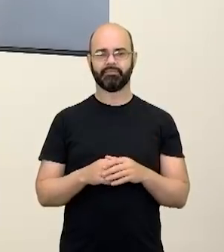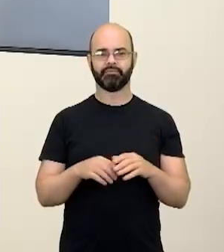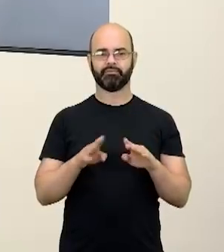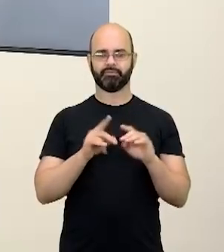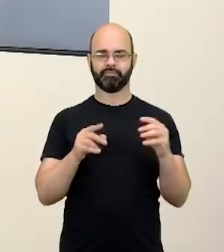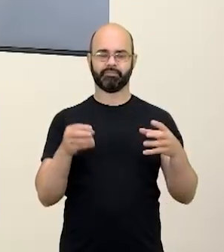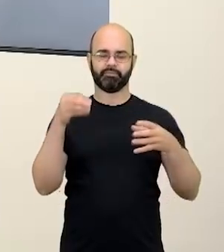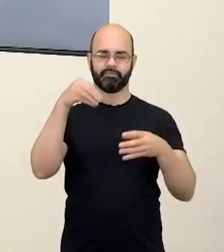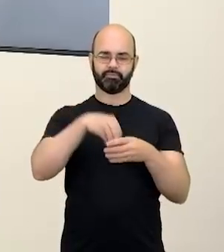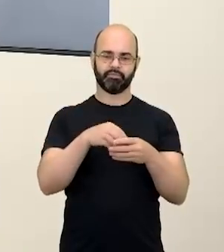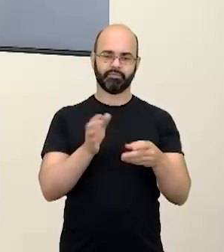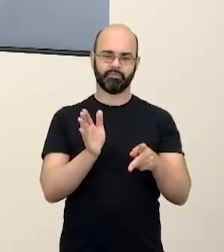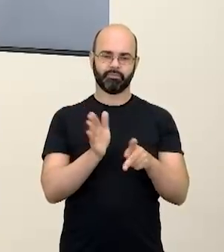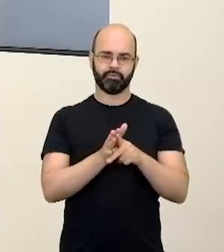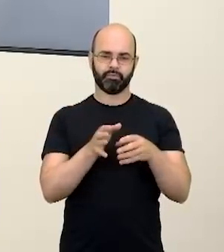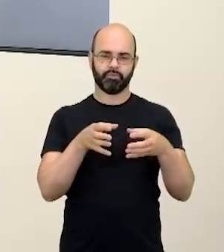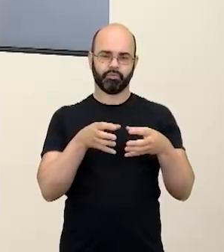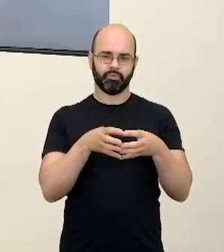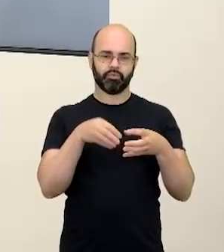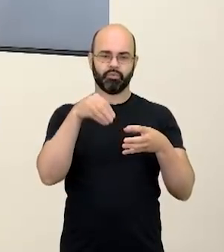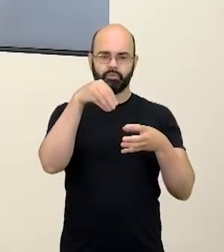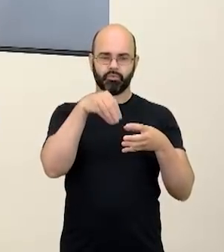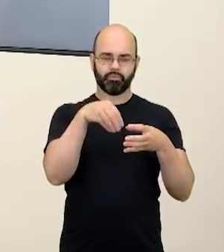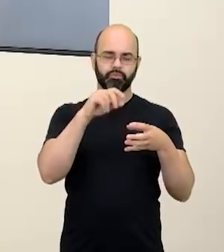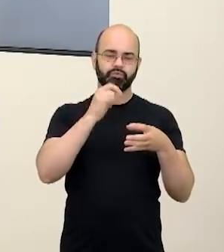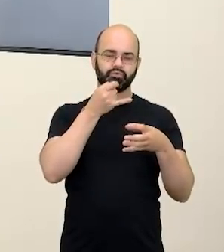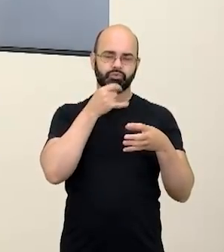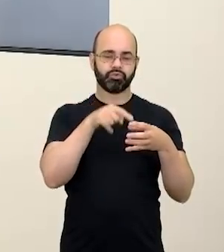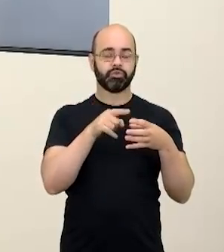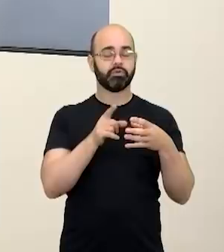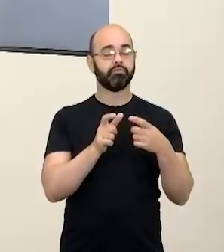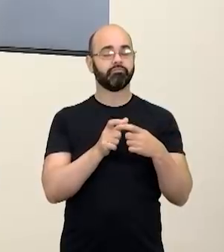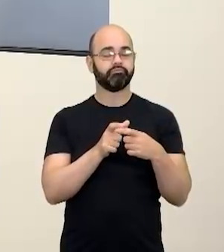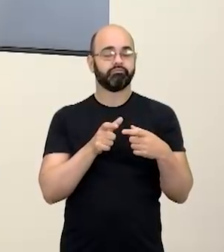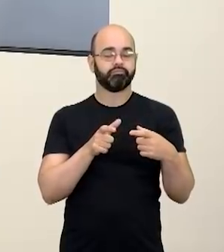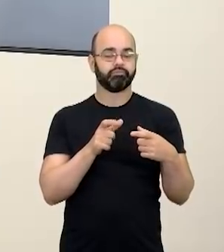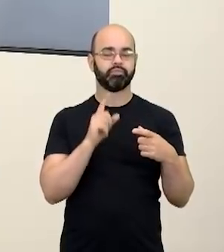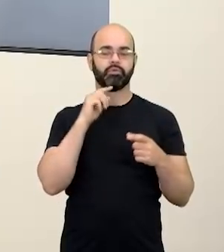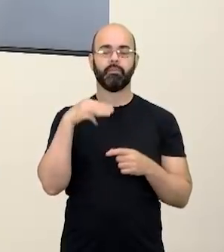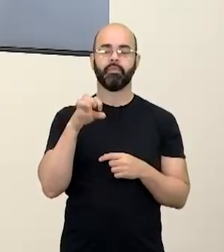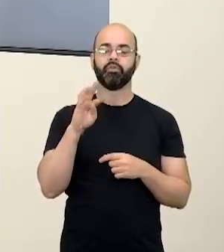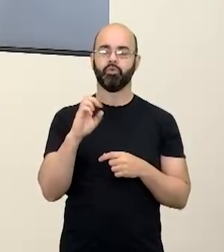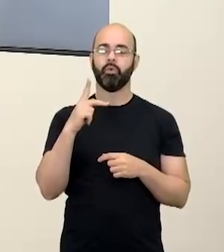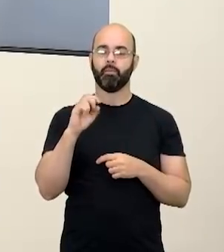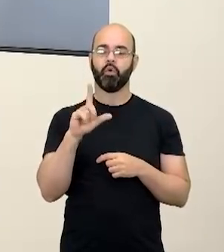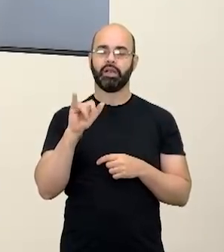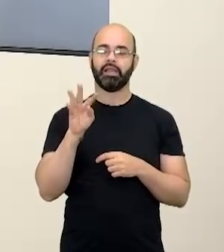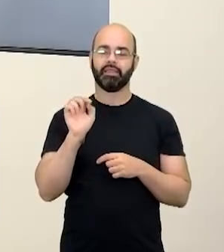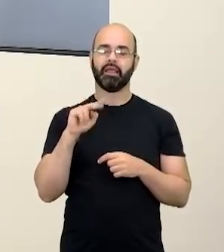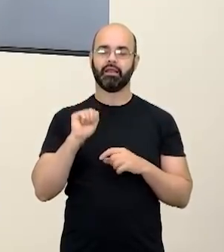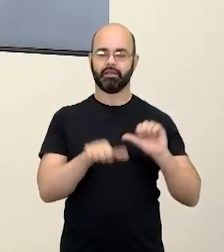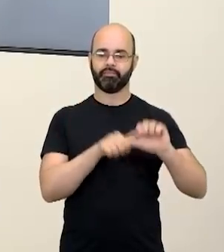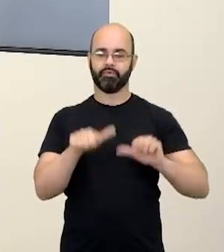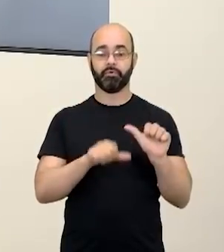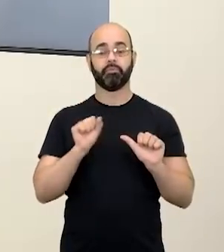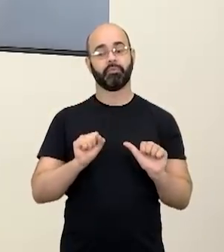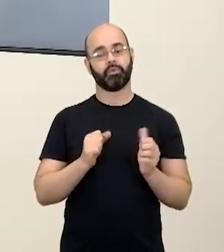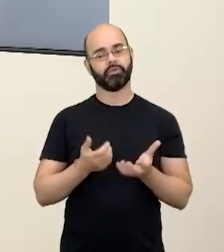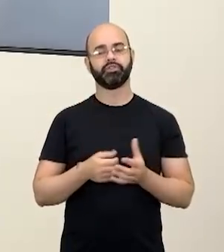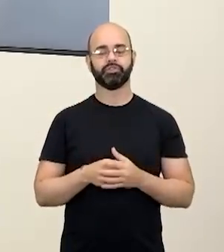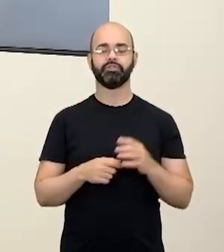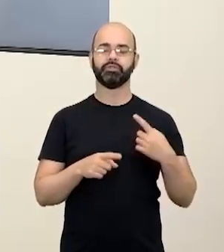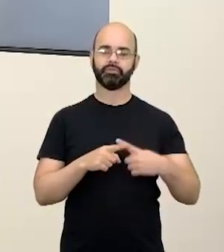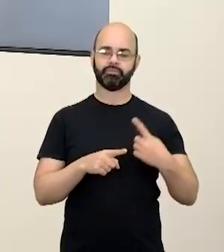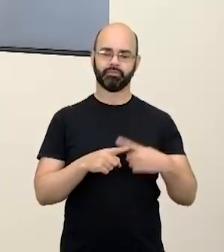aglomerado urbano de Jundiaí, podendo se transformar em uma região metropolitana, e isso é interessante, né? Sempre interessante, porque dá,